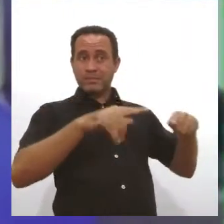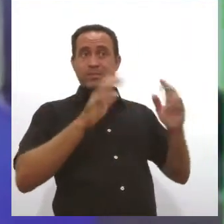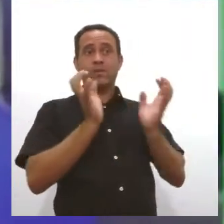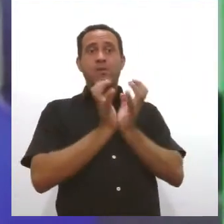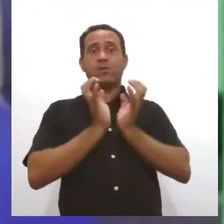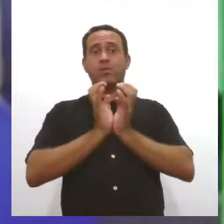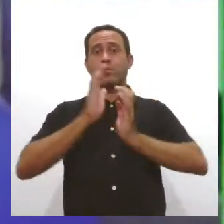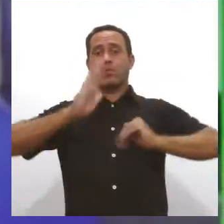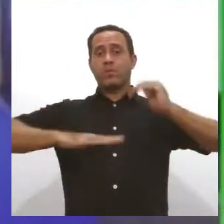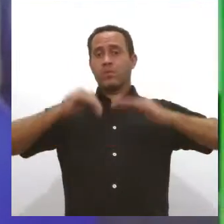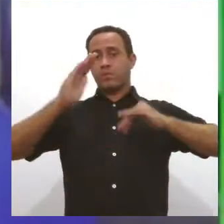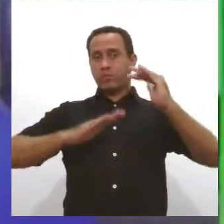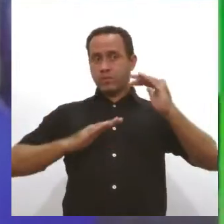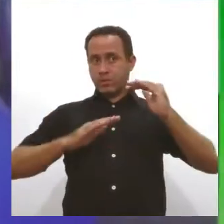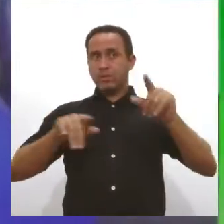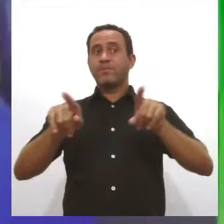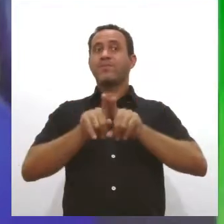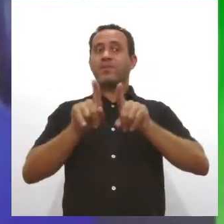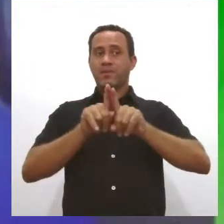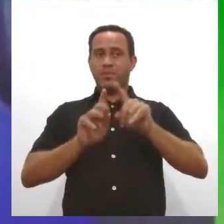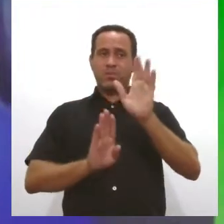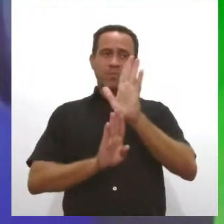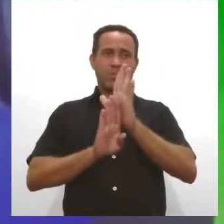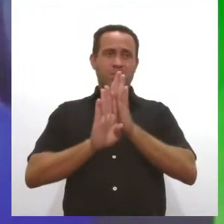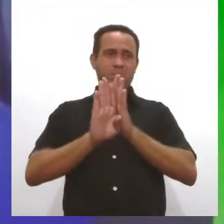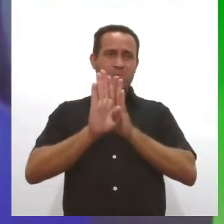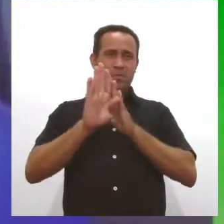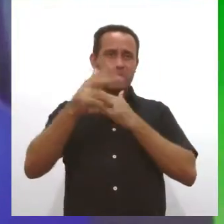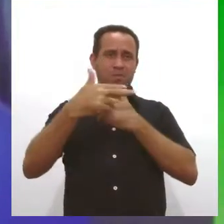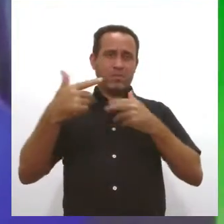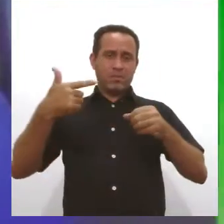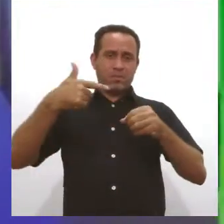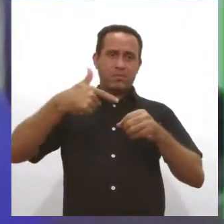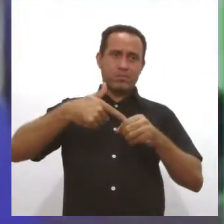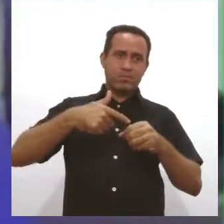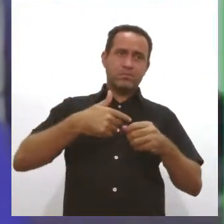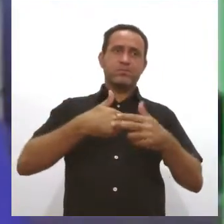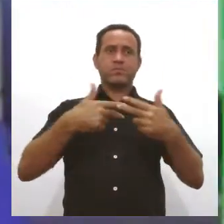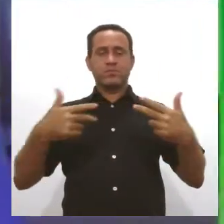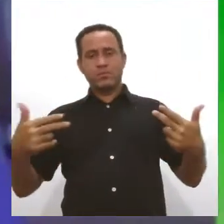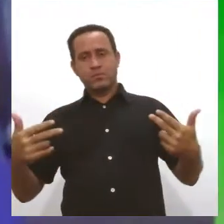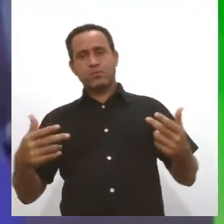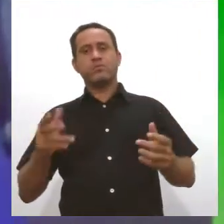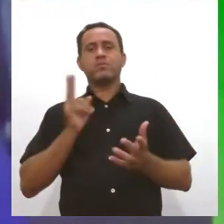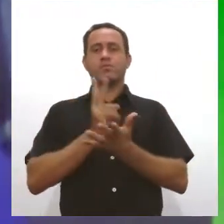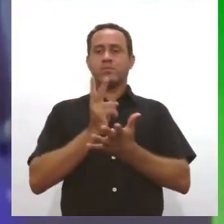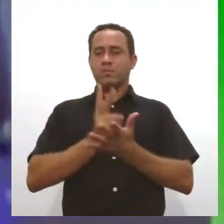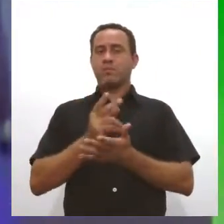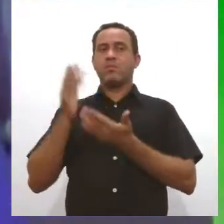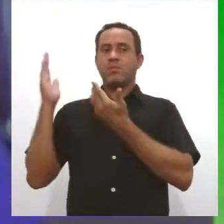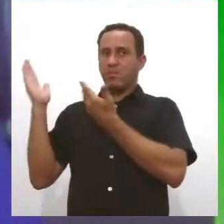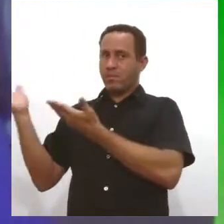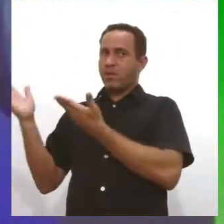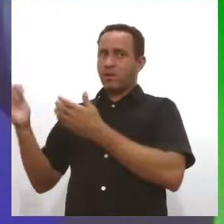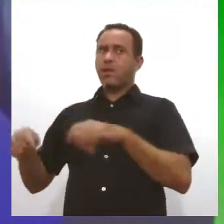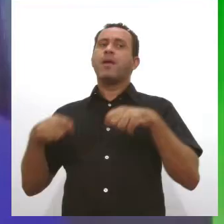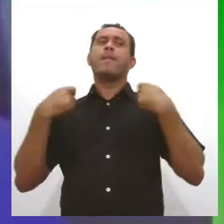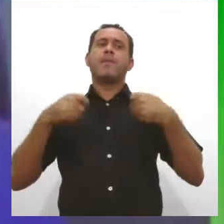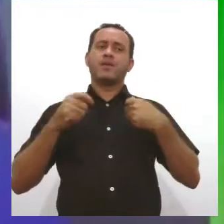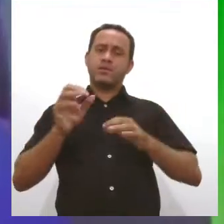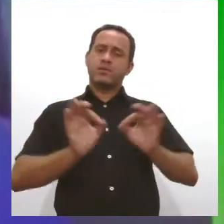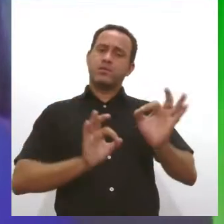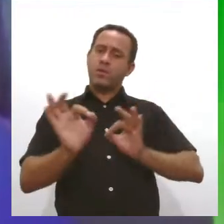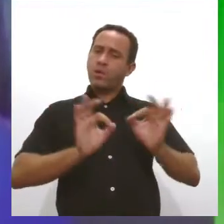trabalhadora, além do aumento dos preços de insumos básicos diários. Para Irã, é necessário haver uma